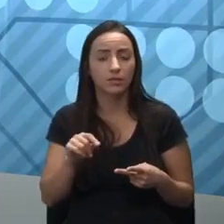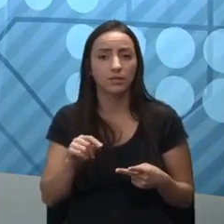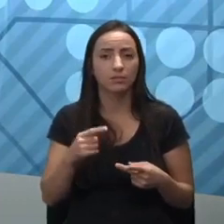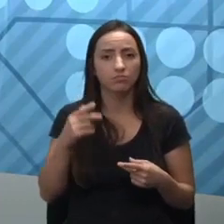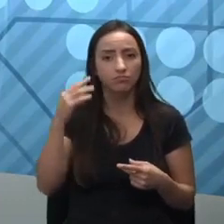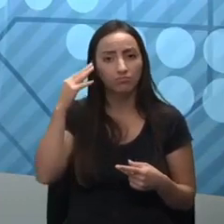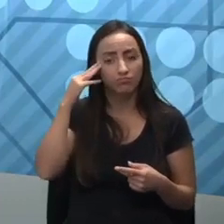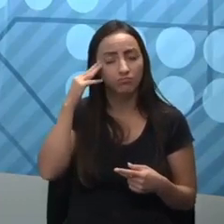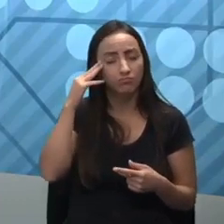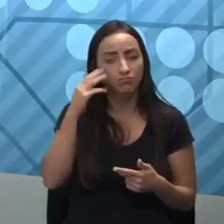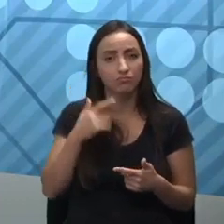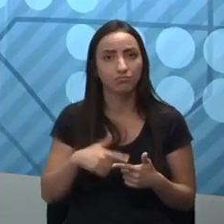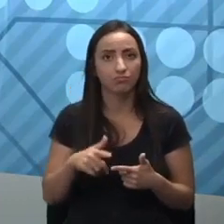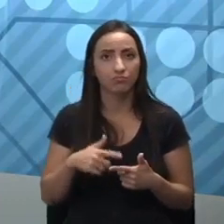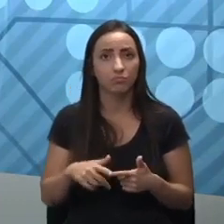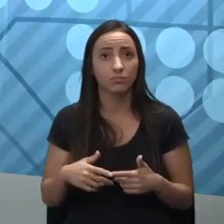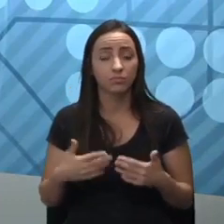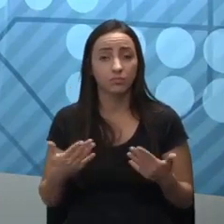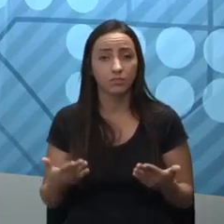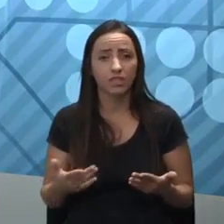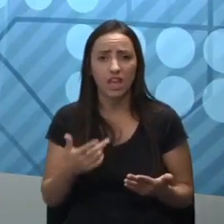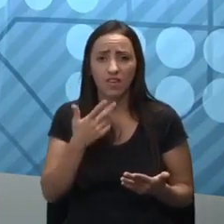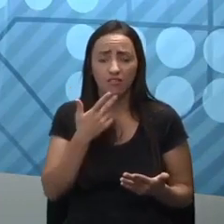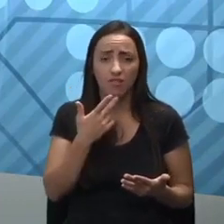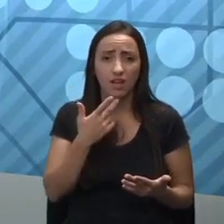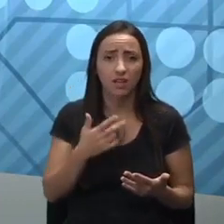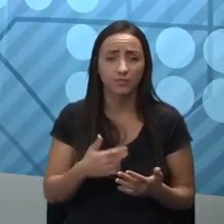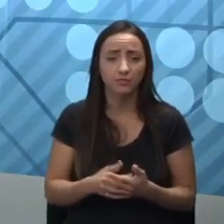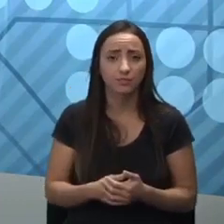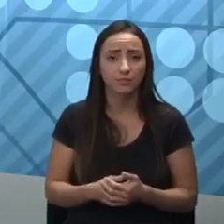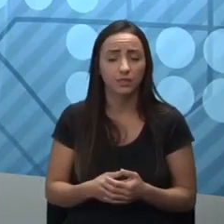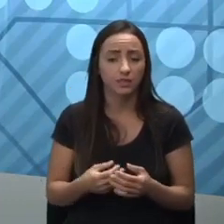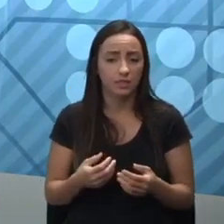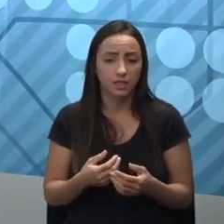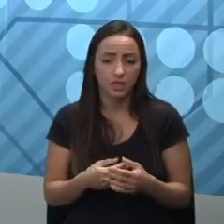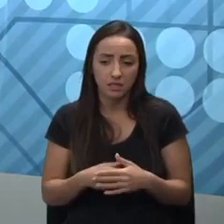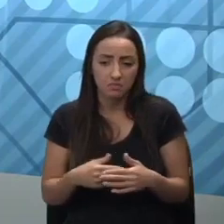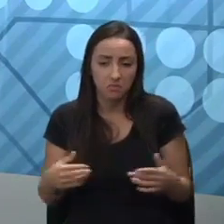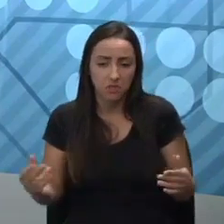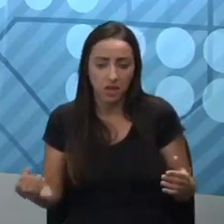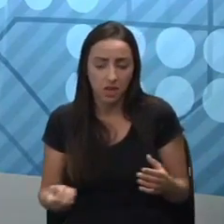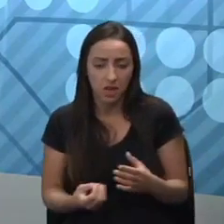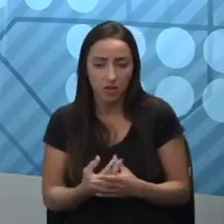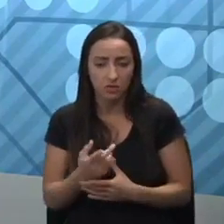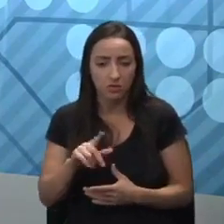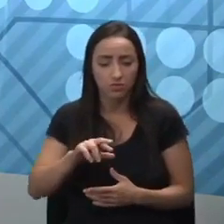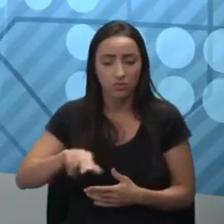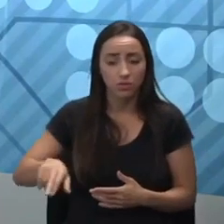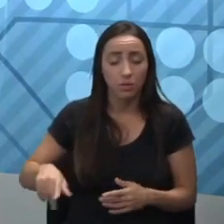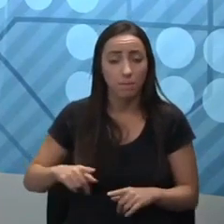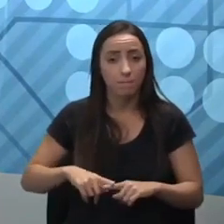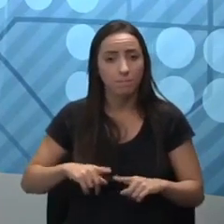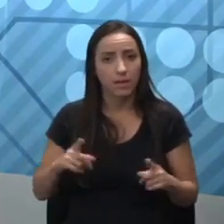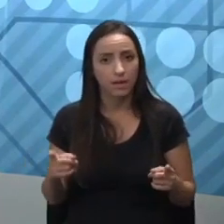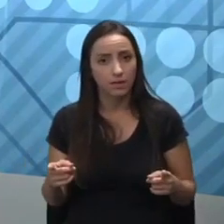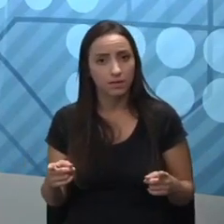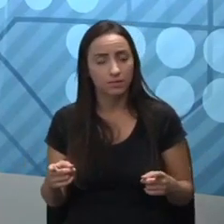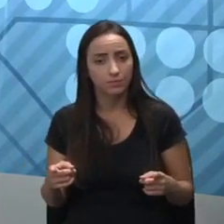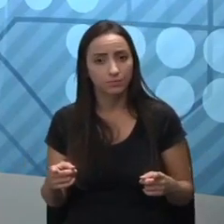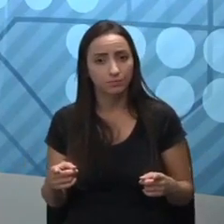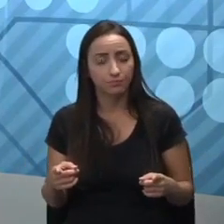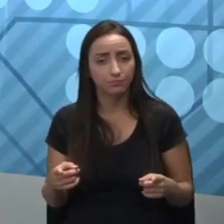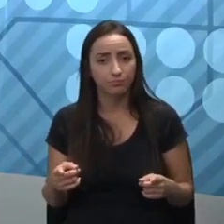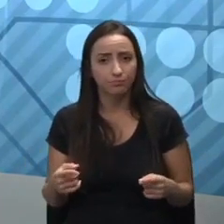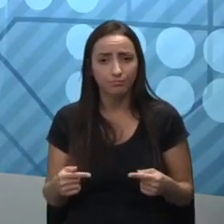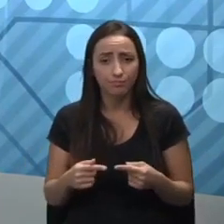transtornos mentais. E ela mesma fala que as causas são variadas, mas pela própria